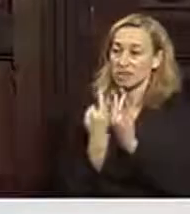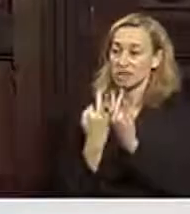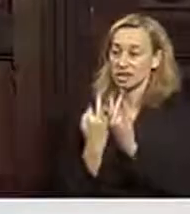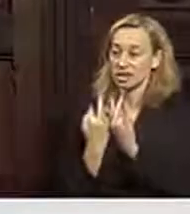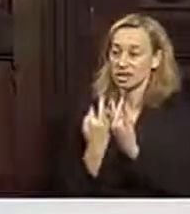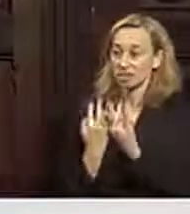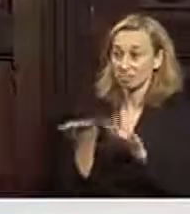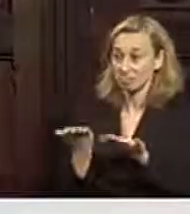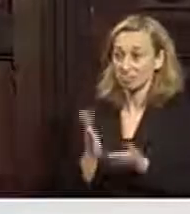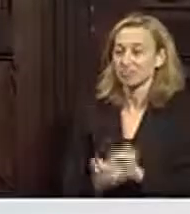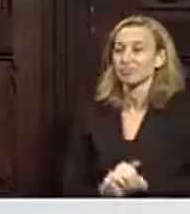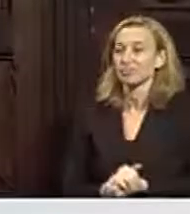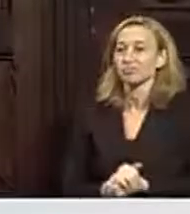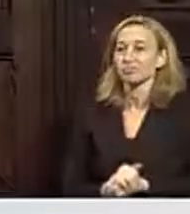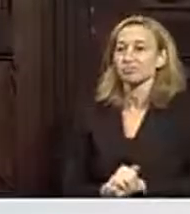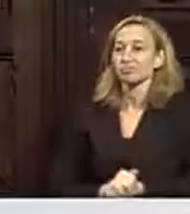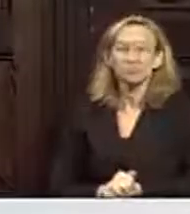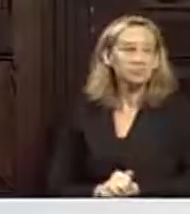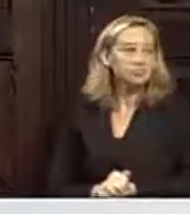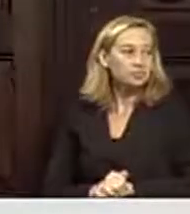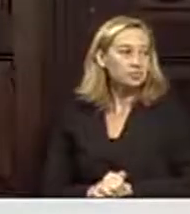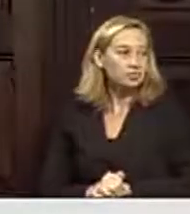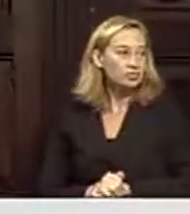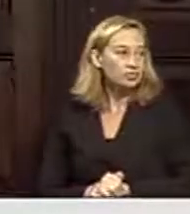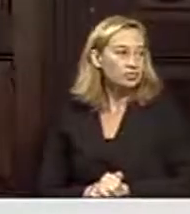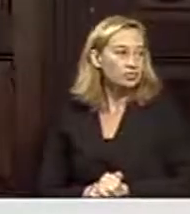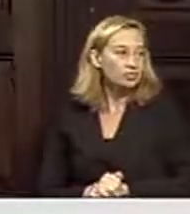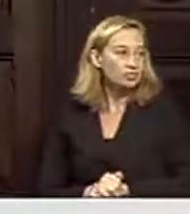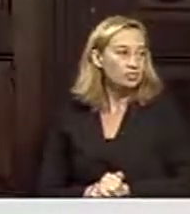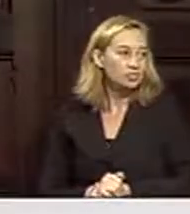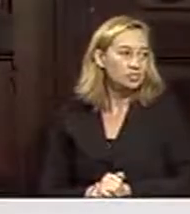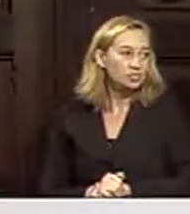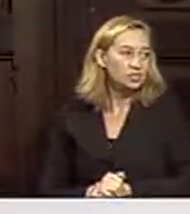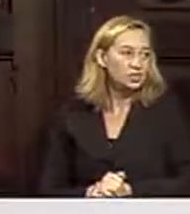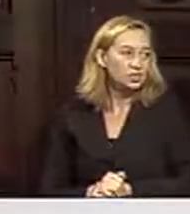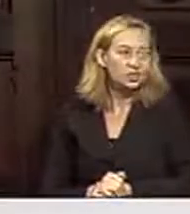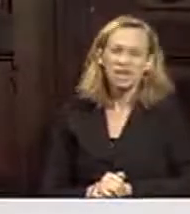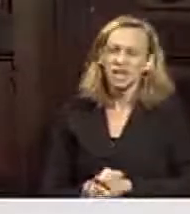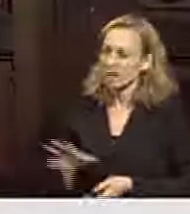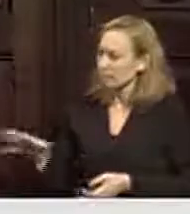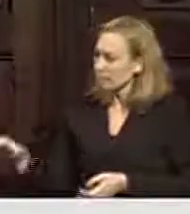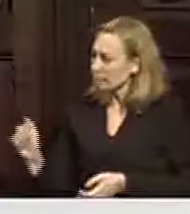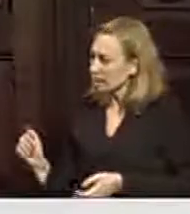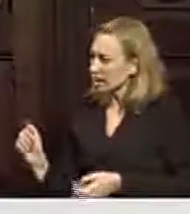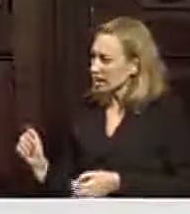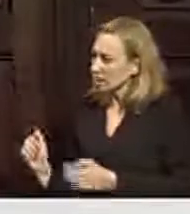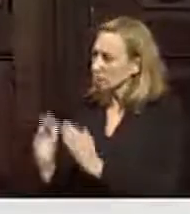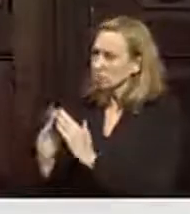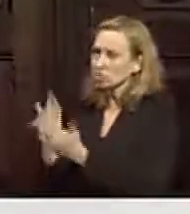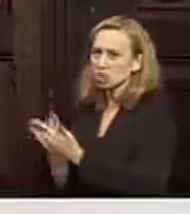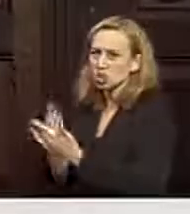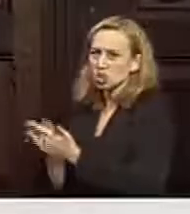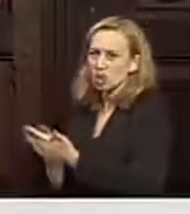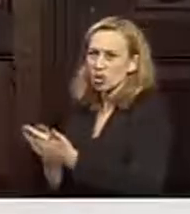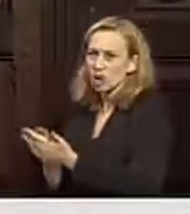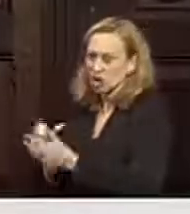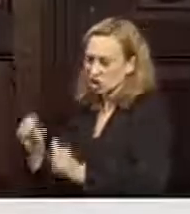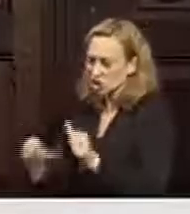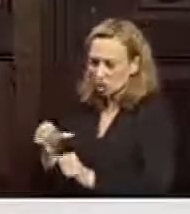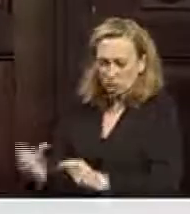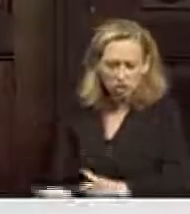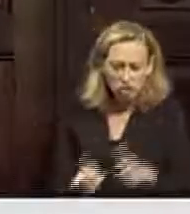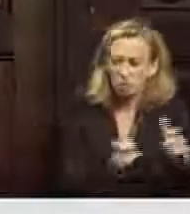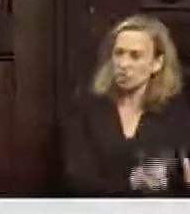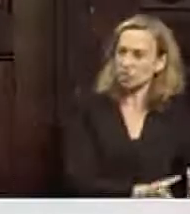ainda brigar, lutar contra isso, mas quando ele pega algo que é do carioca, escola, como se tivesse sobrando vagas